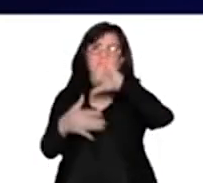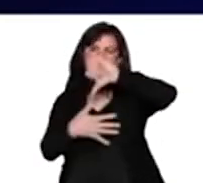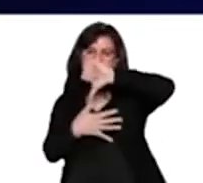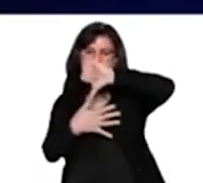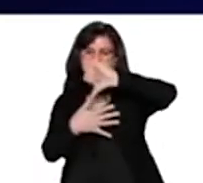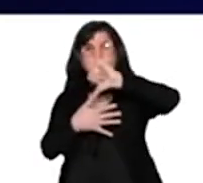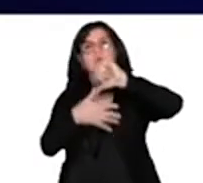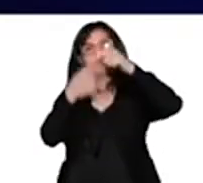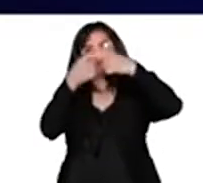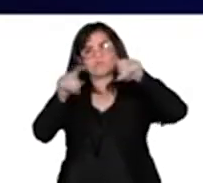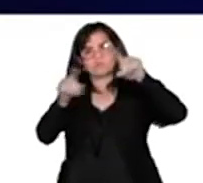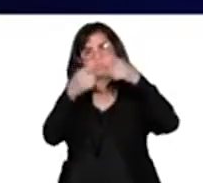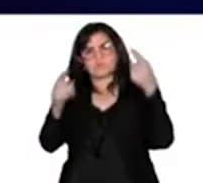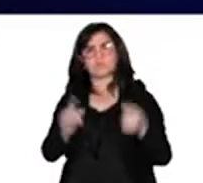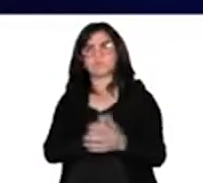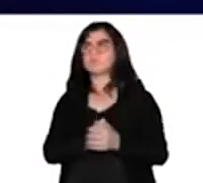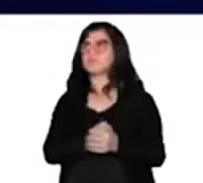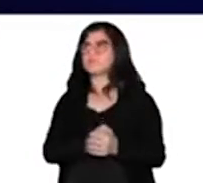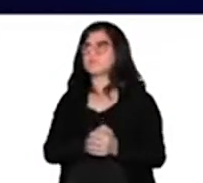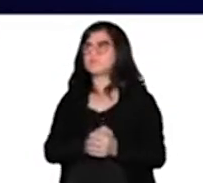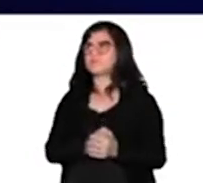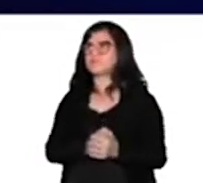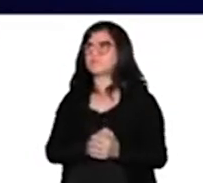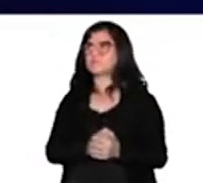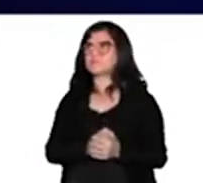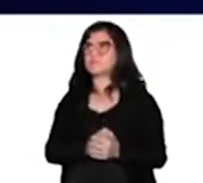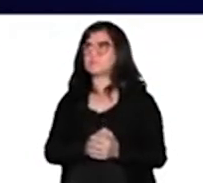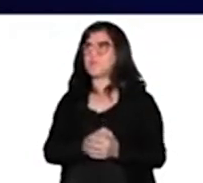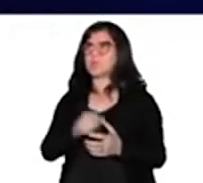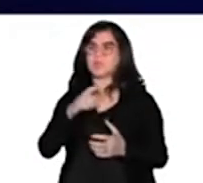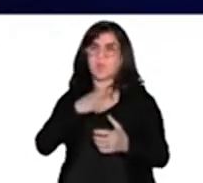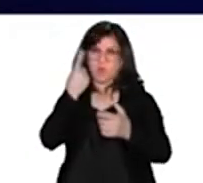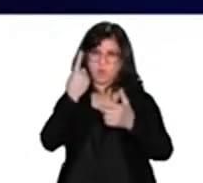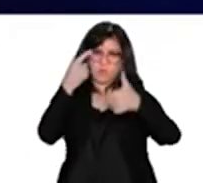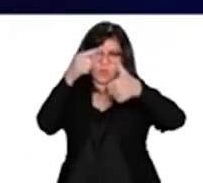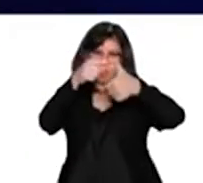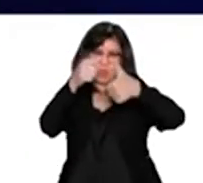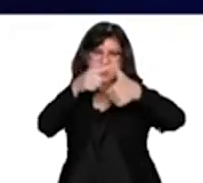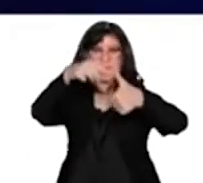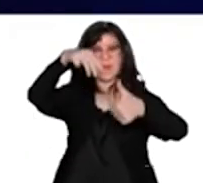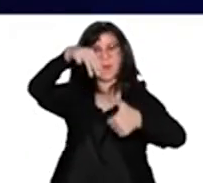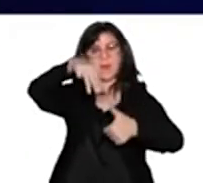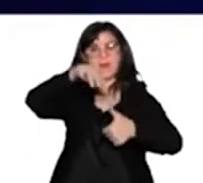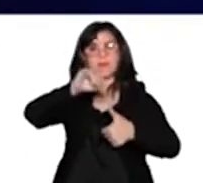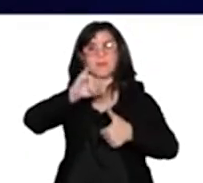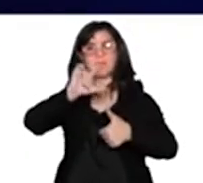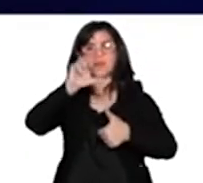nas partitas de Bach. Sendo uma peça a milonga,